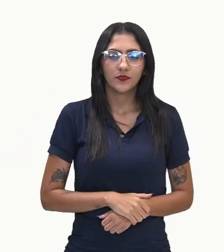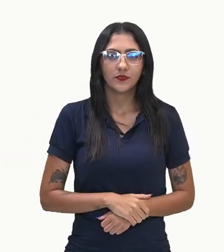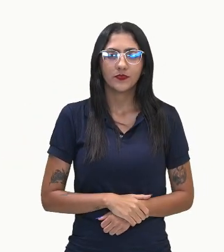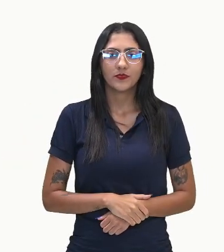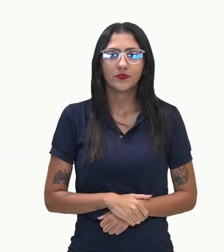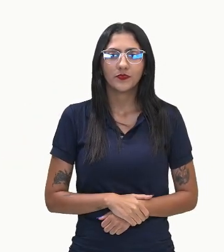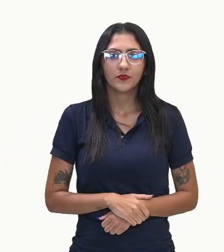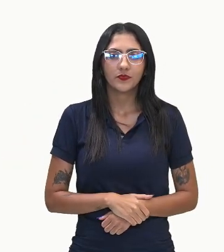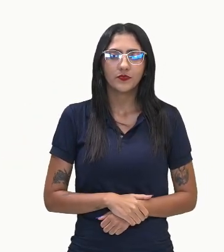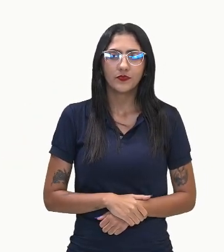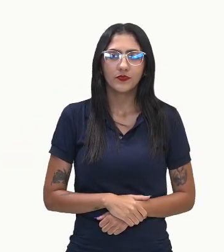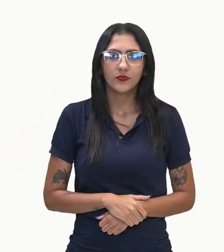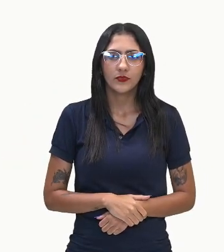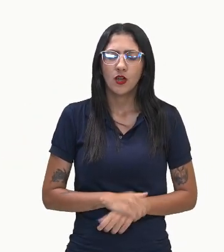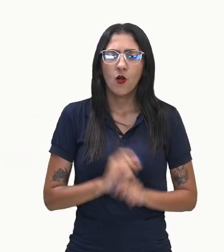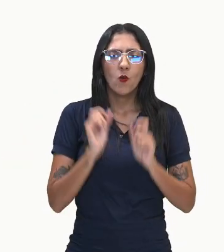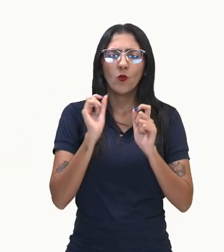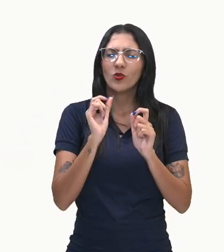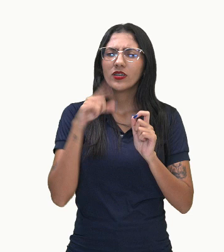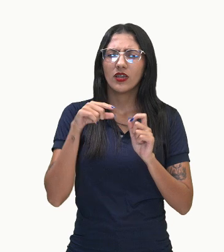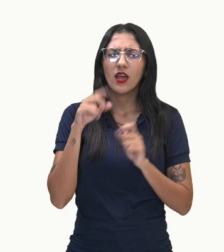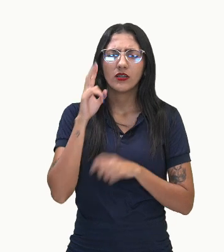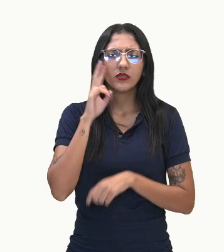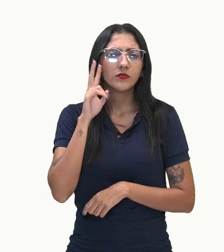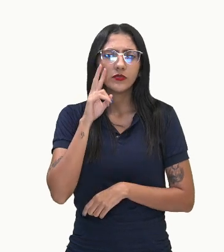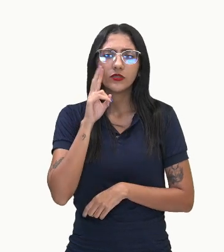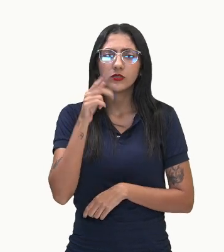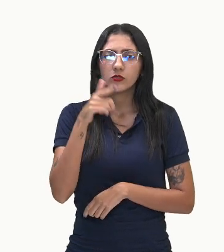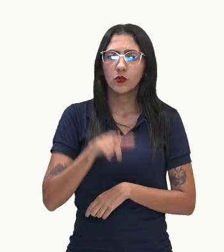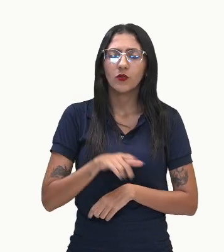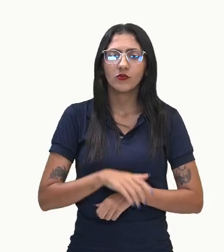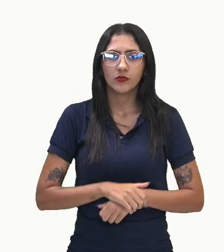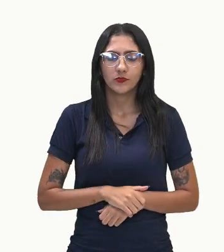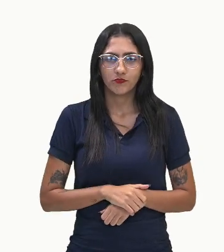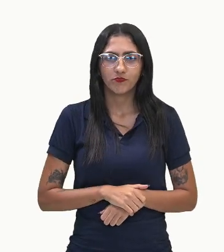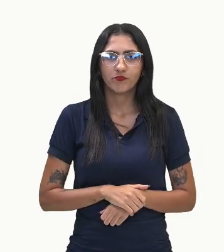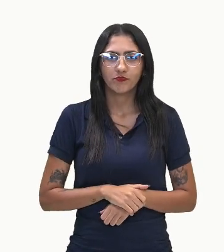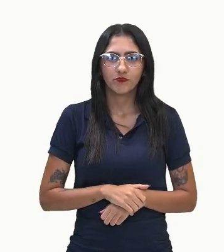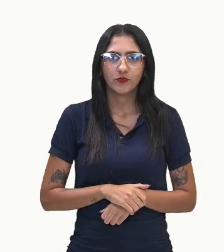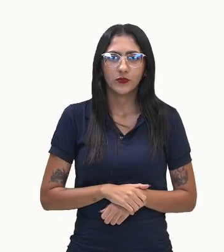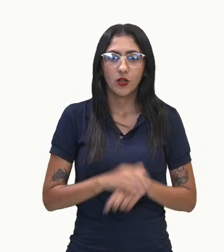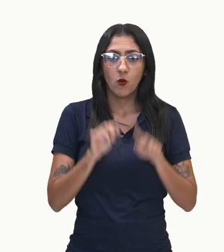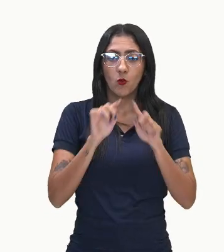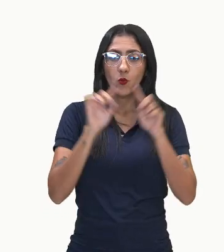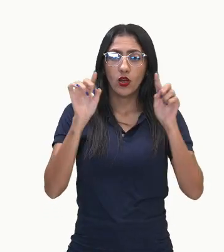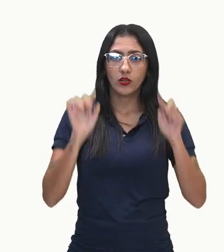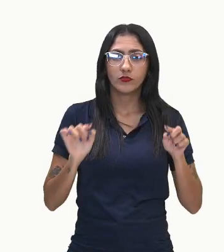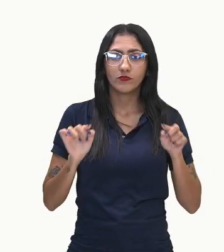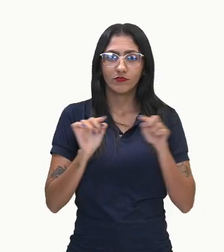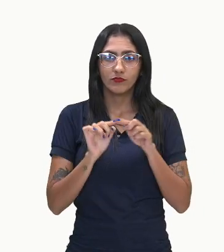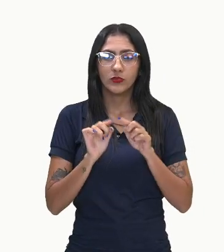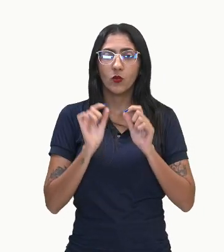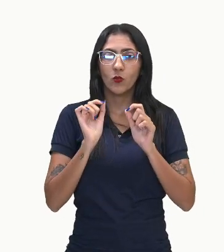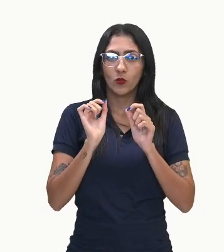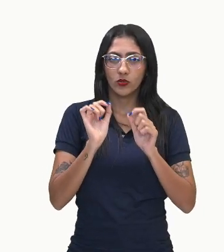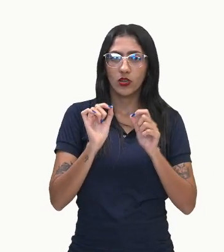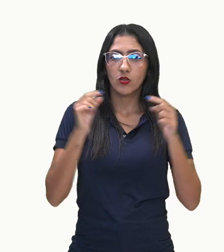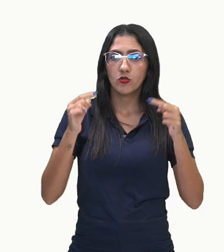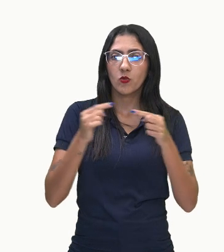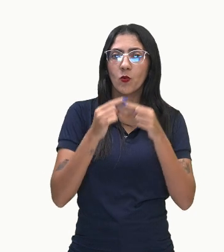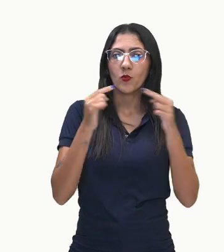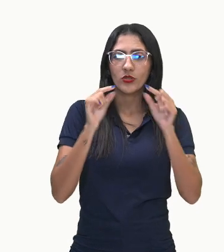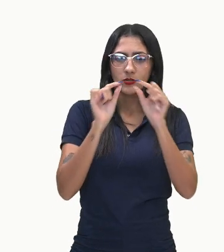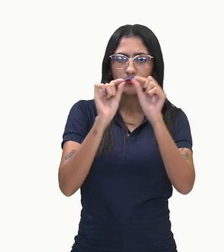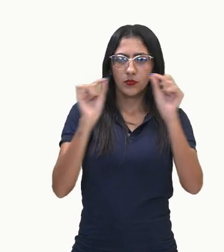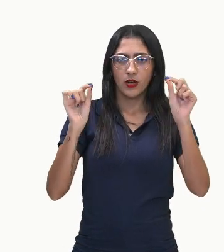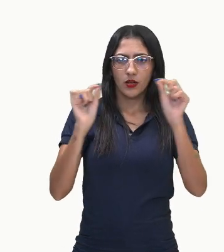né? O que são os paralelogramos? São quadriláteros que possuem lados paralelos, pares